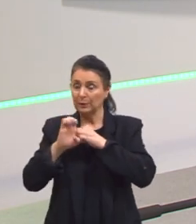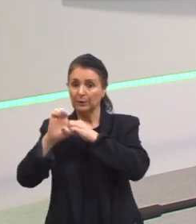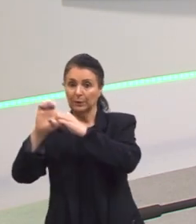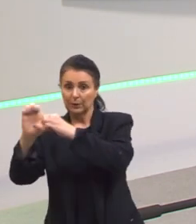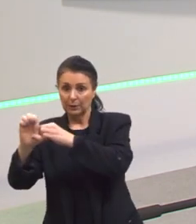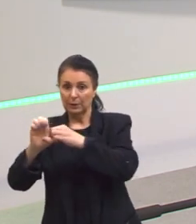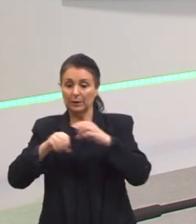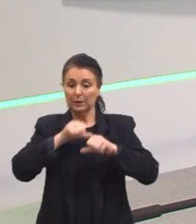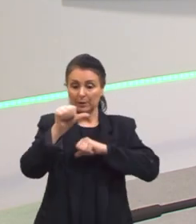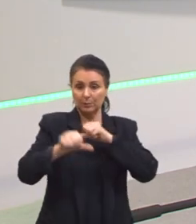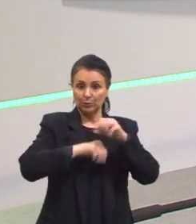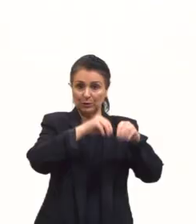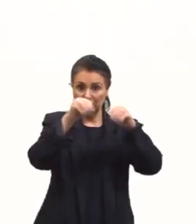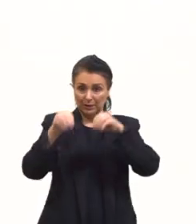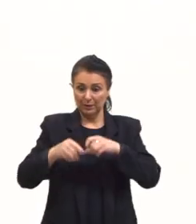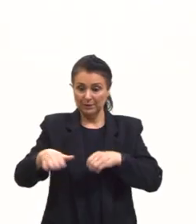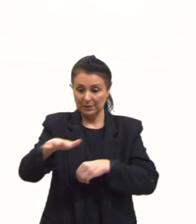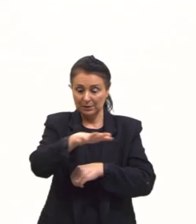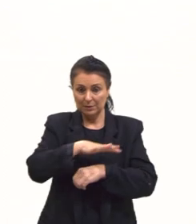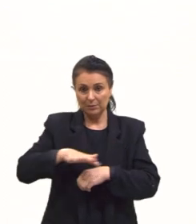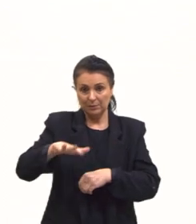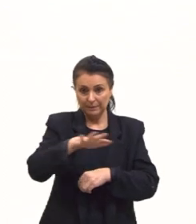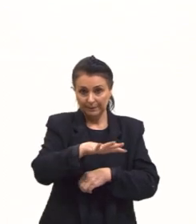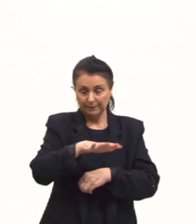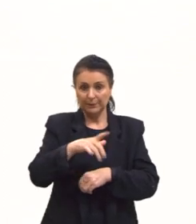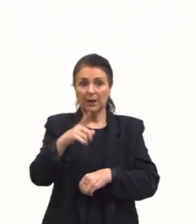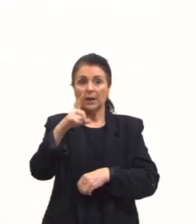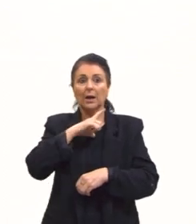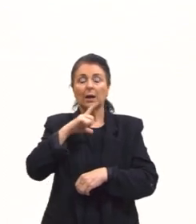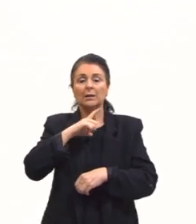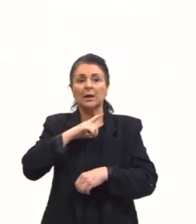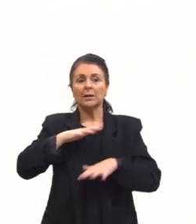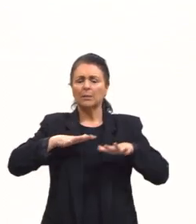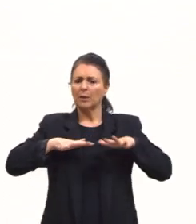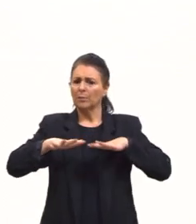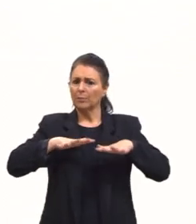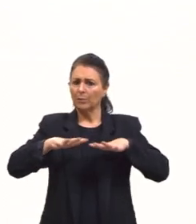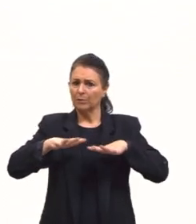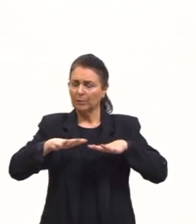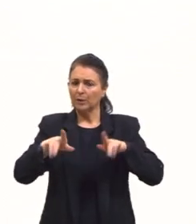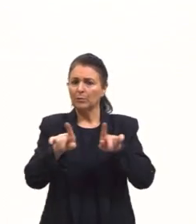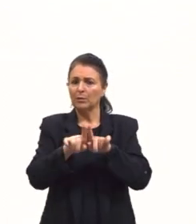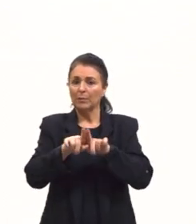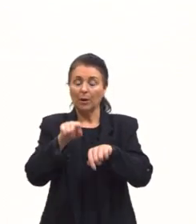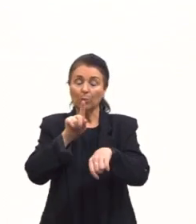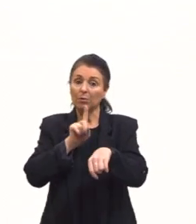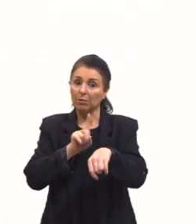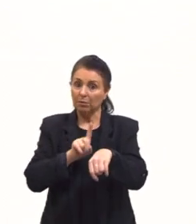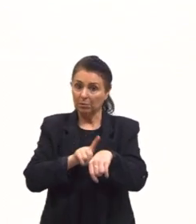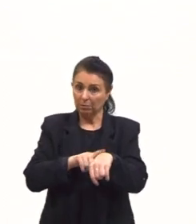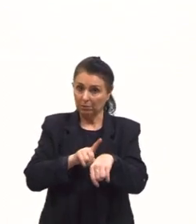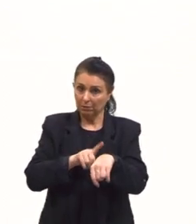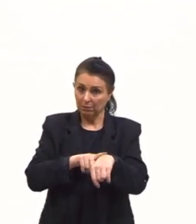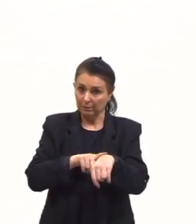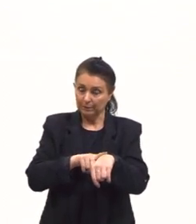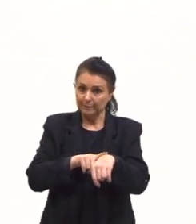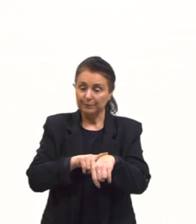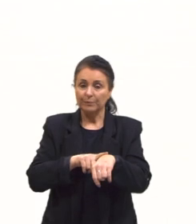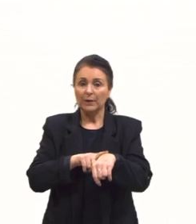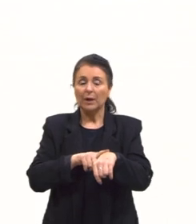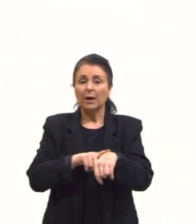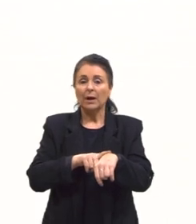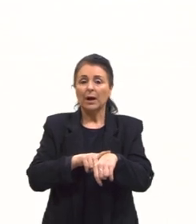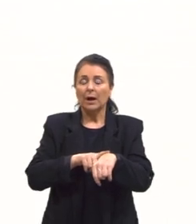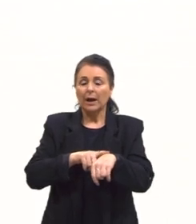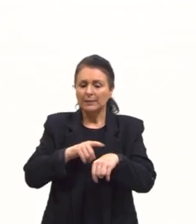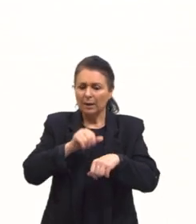e olha aqui ó nós vamos ter esses movimentos relacionados ao tempo tá a gurizada essa